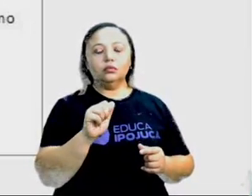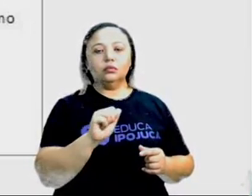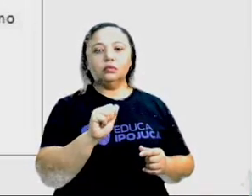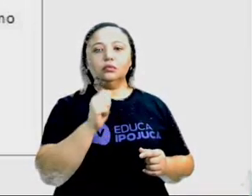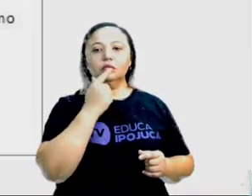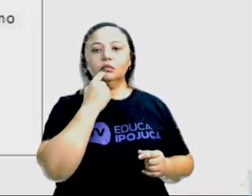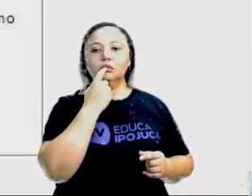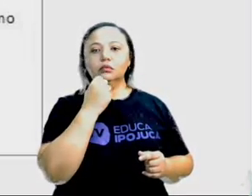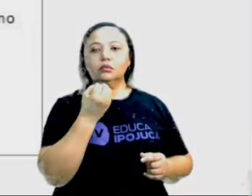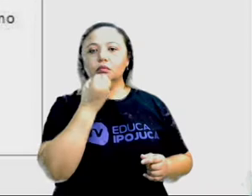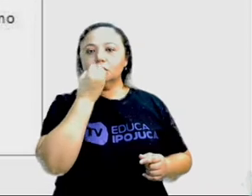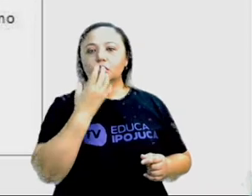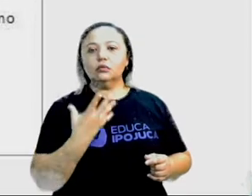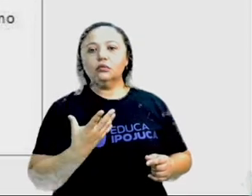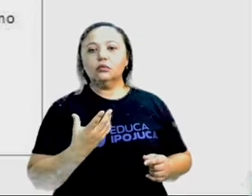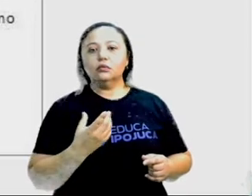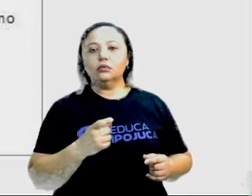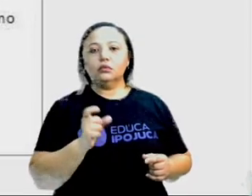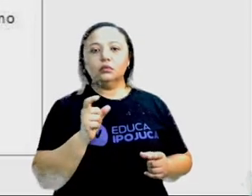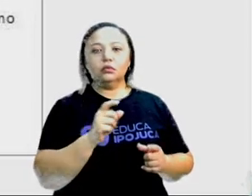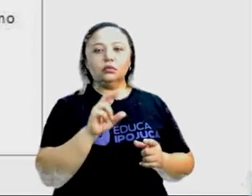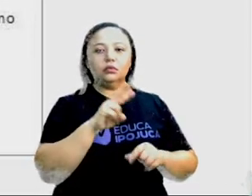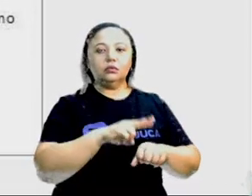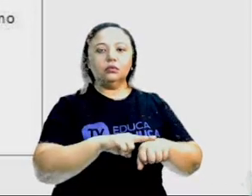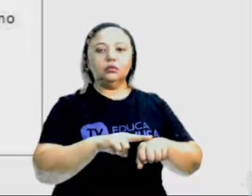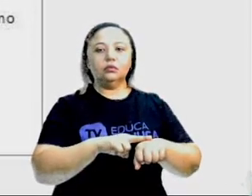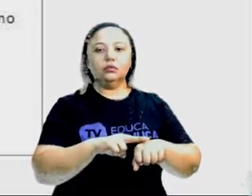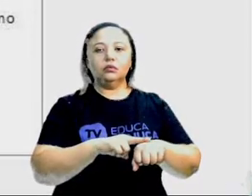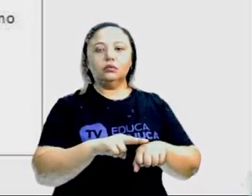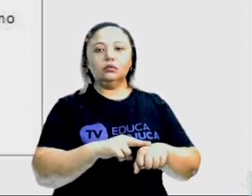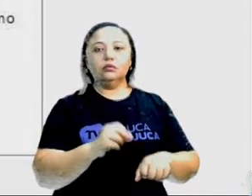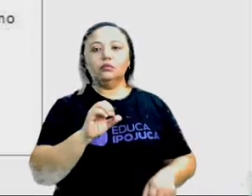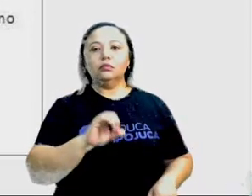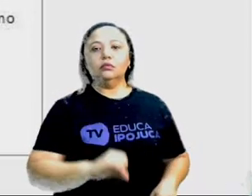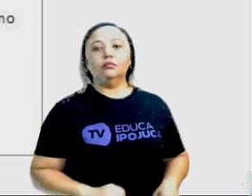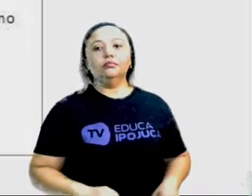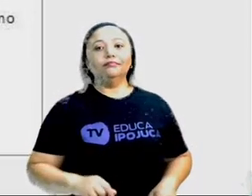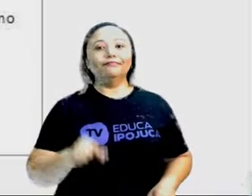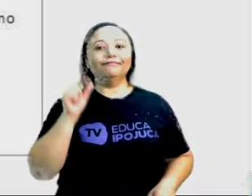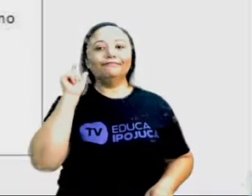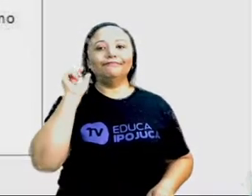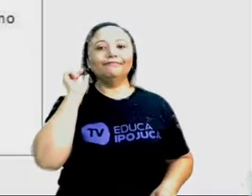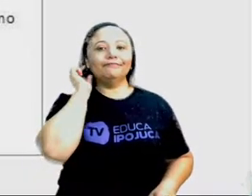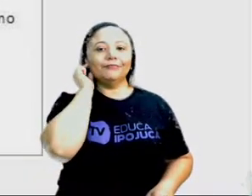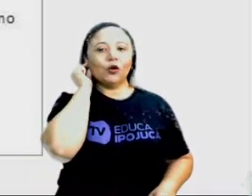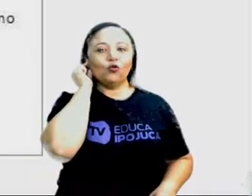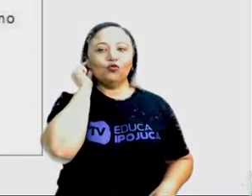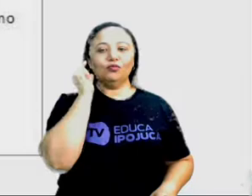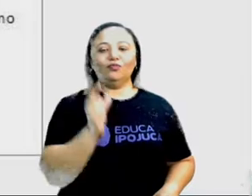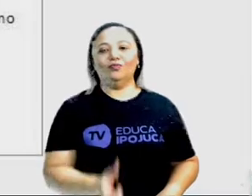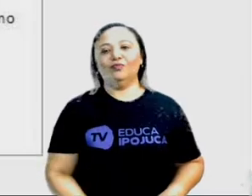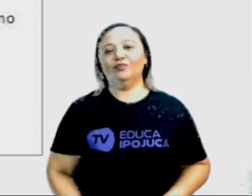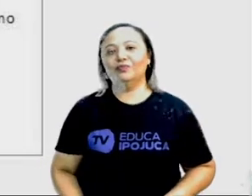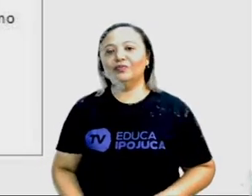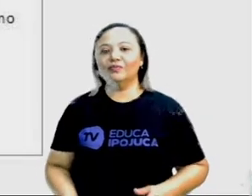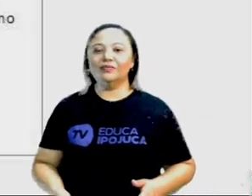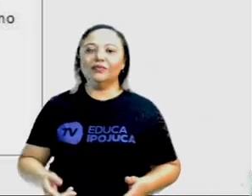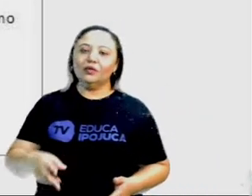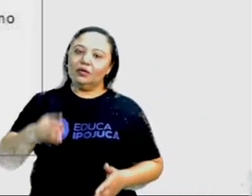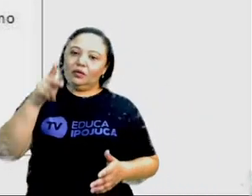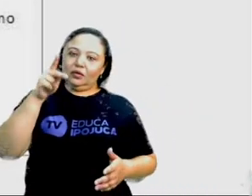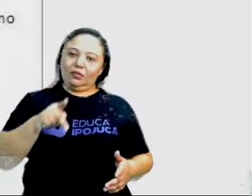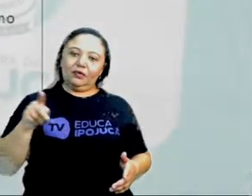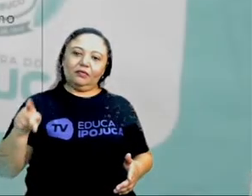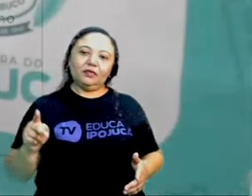vermelha foi bom. Quem tirou o verde foi ótimo. Imagina um professor com um dado desse.